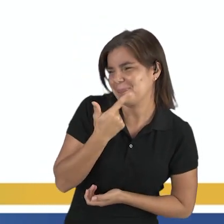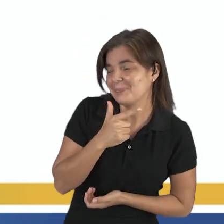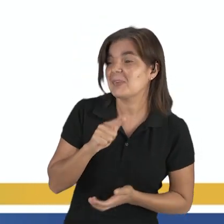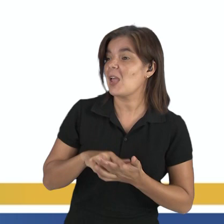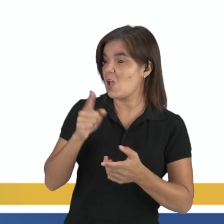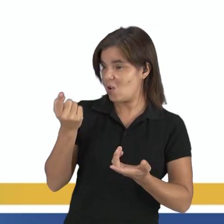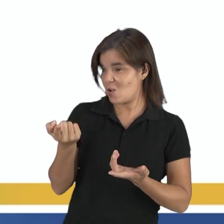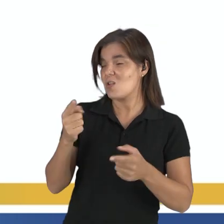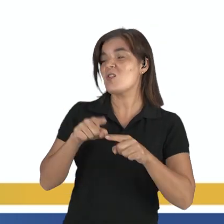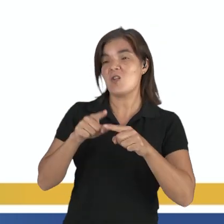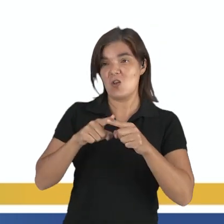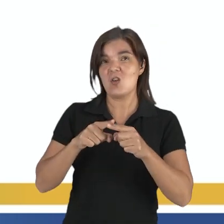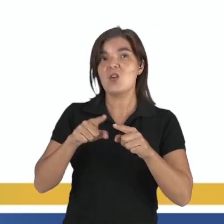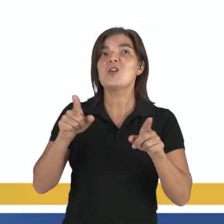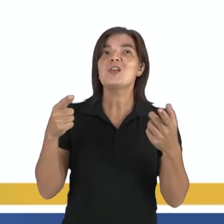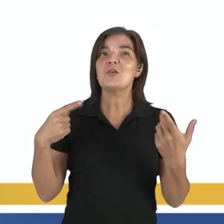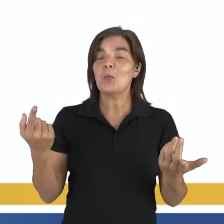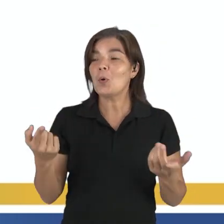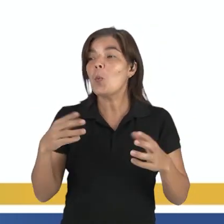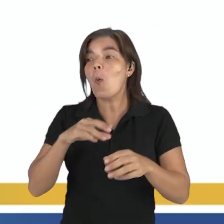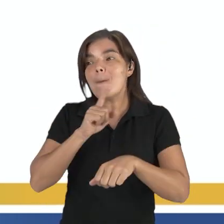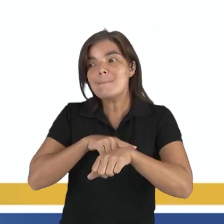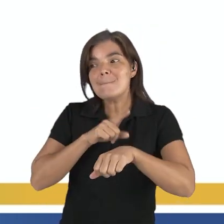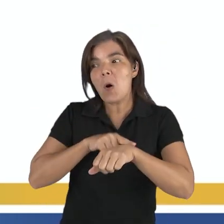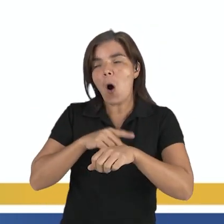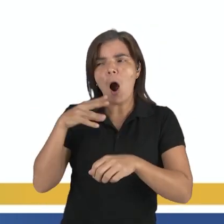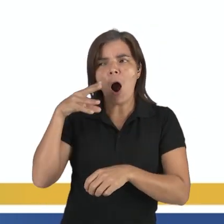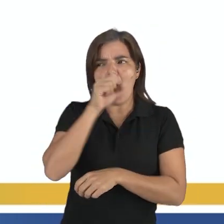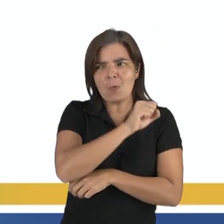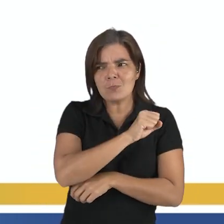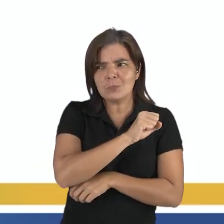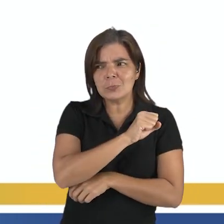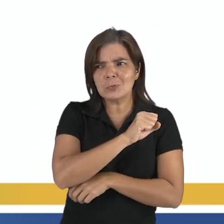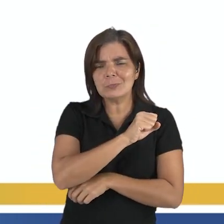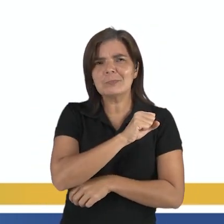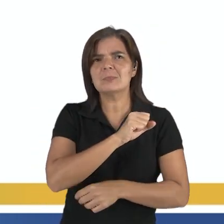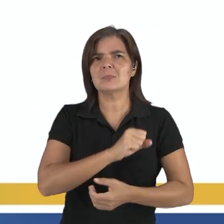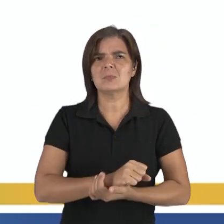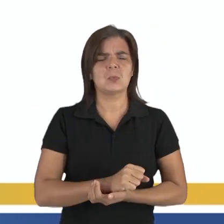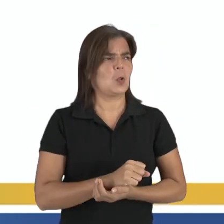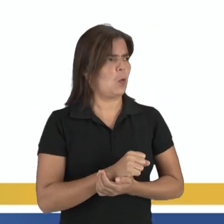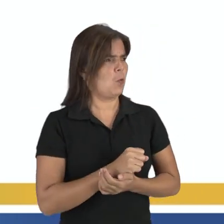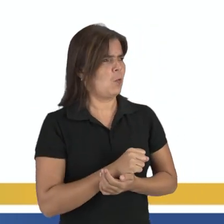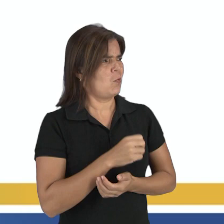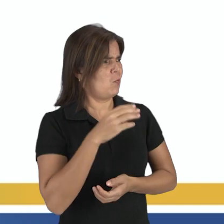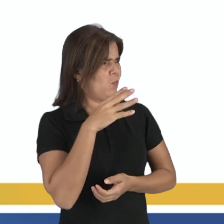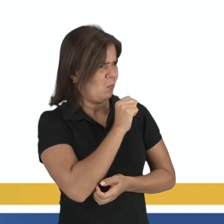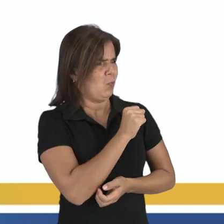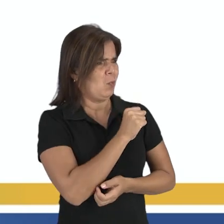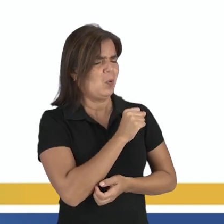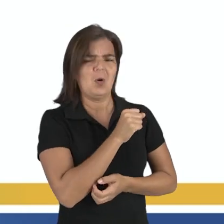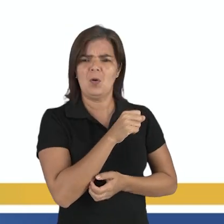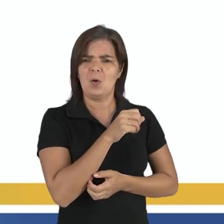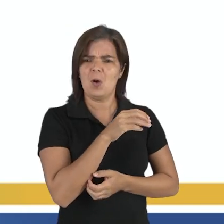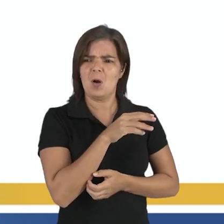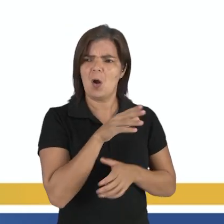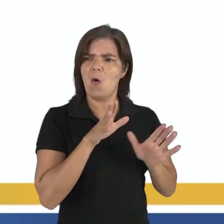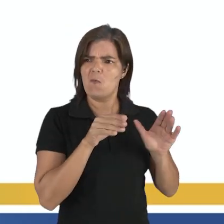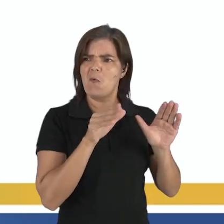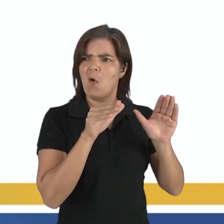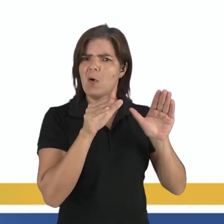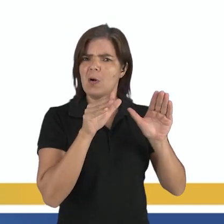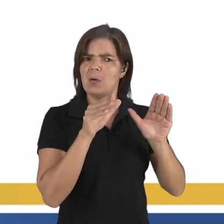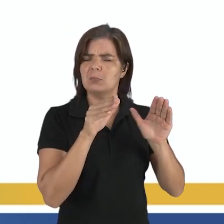É quando estamos felizes, o tempo voa! É? Voa mesmo?